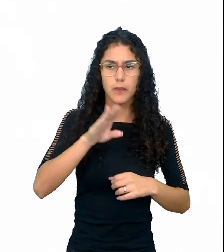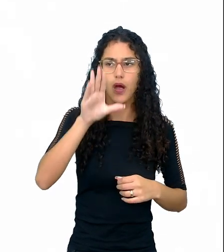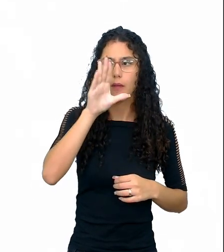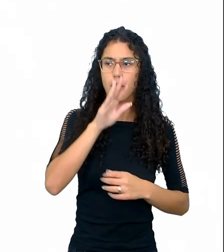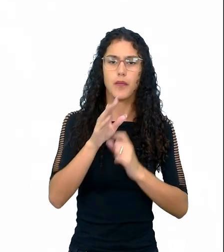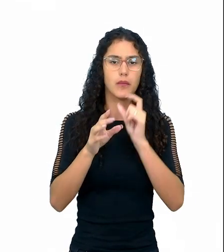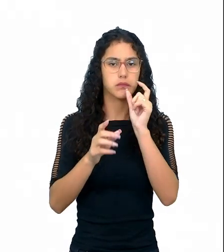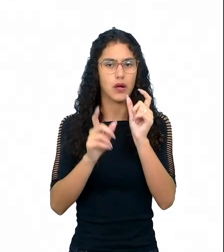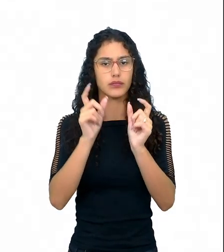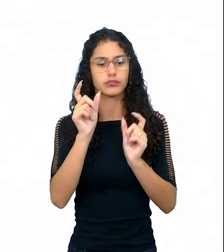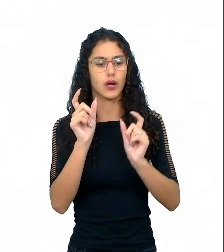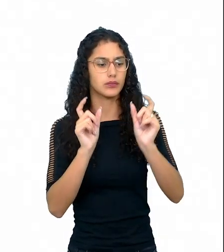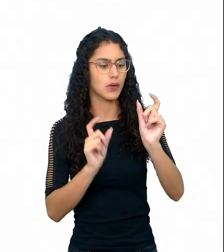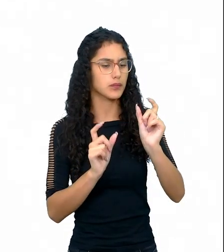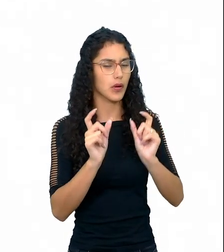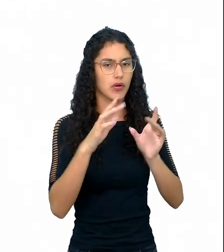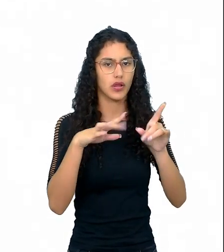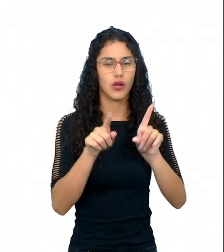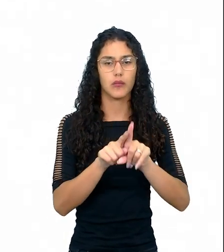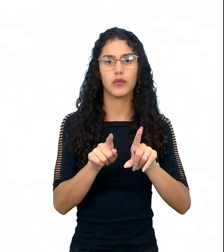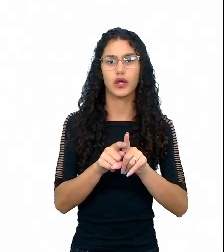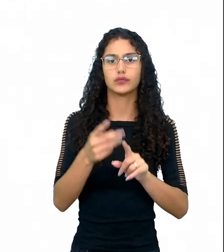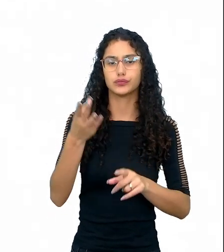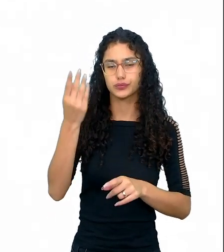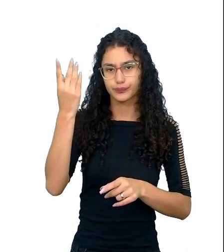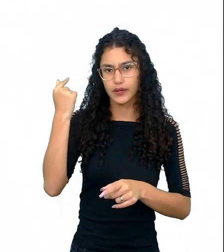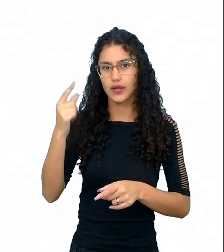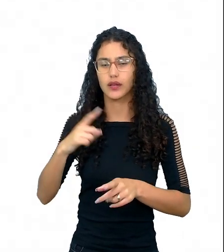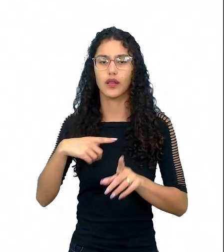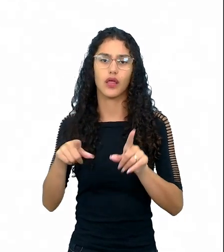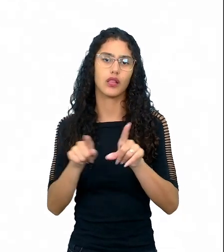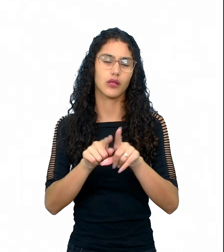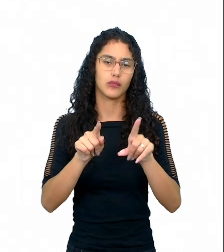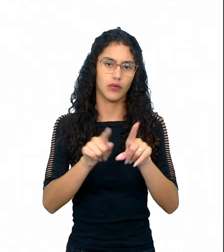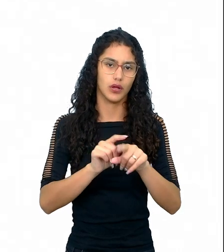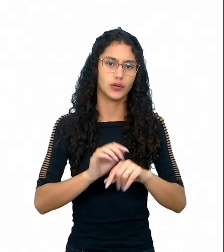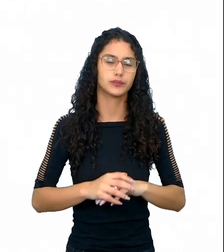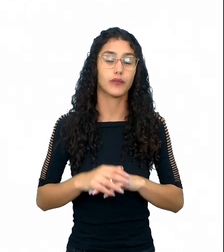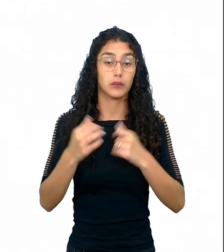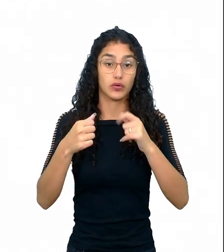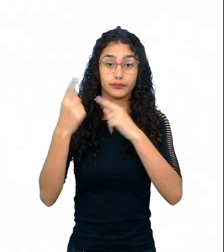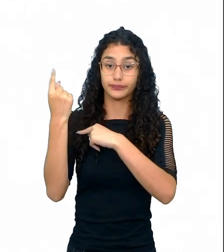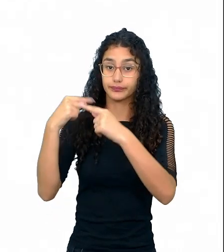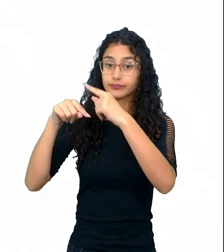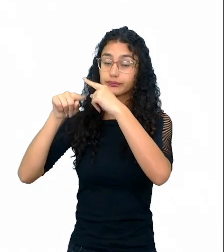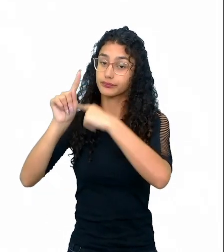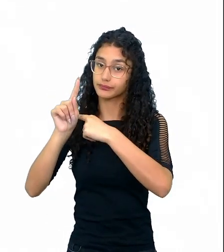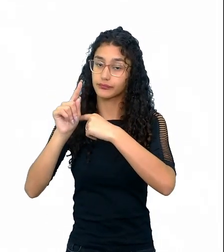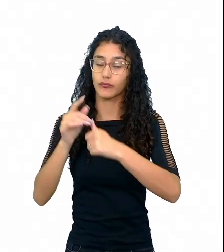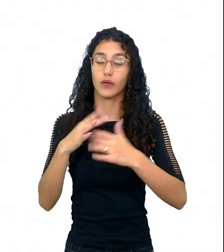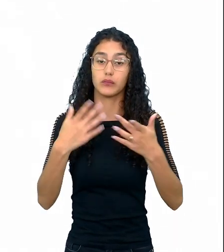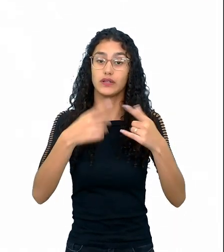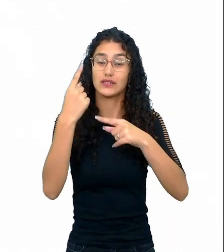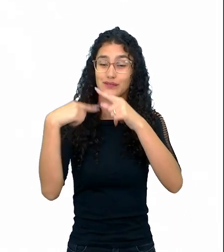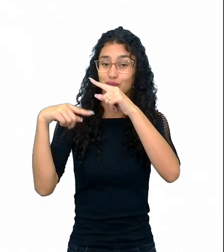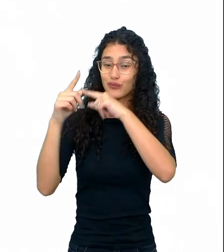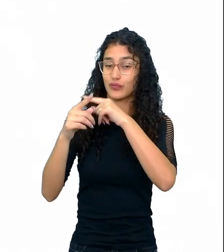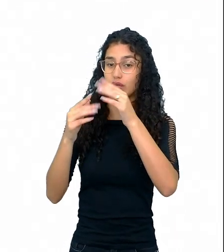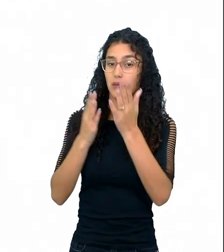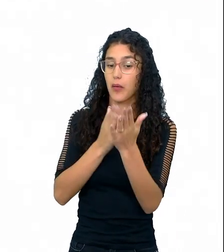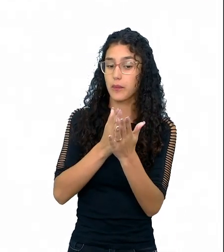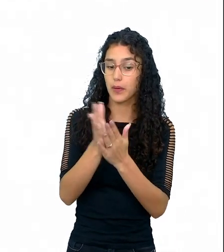algumas palavras aprendidas, mas eles no passado nem tinham isso, né, tiveram que desenvolver, e para desenvolver passaram